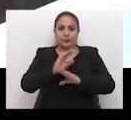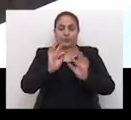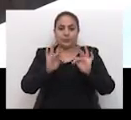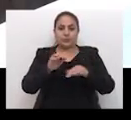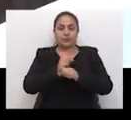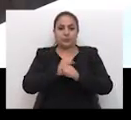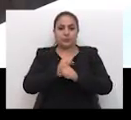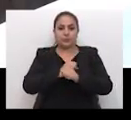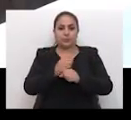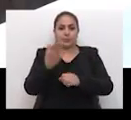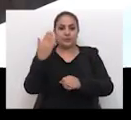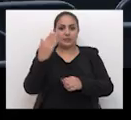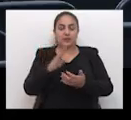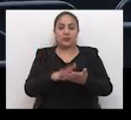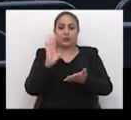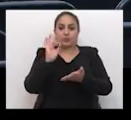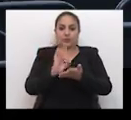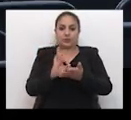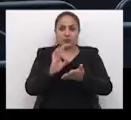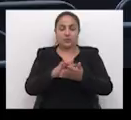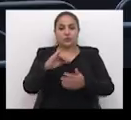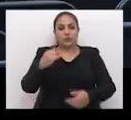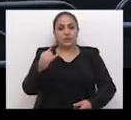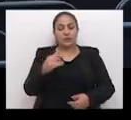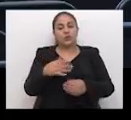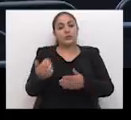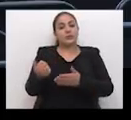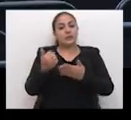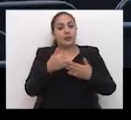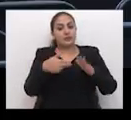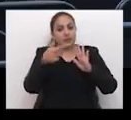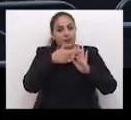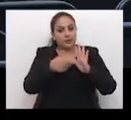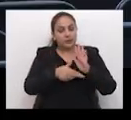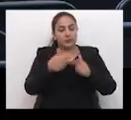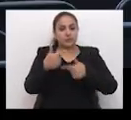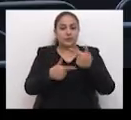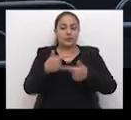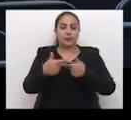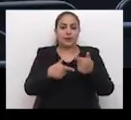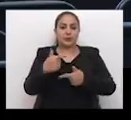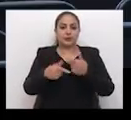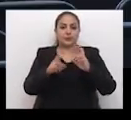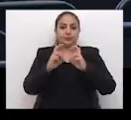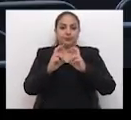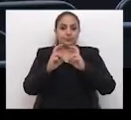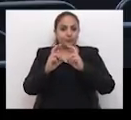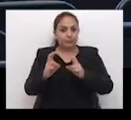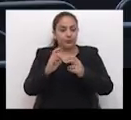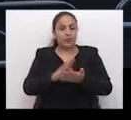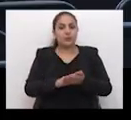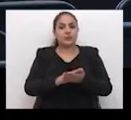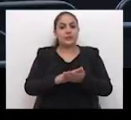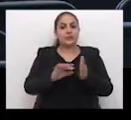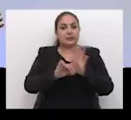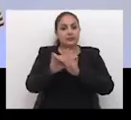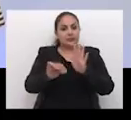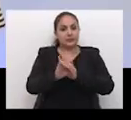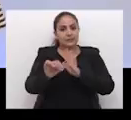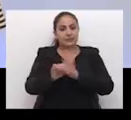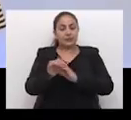e sancionado em janeiro traz regras para o serviço de ônibus, licitação e bilhetagem